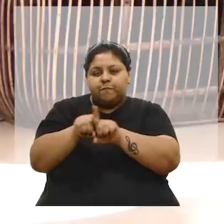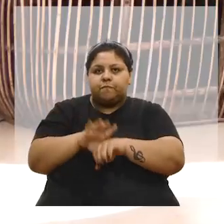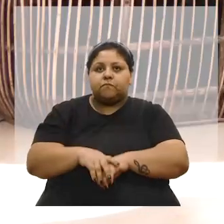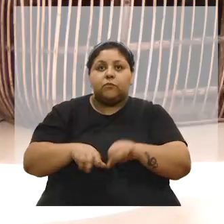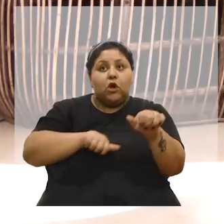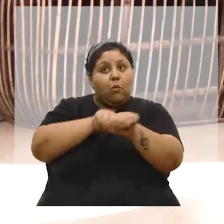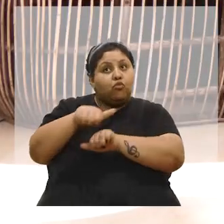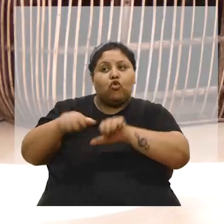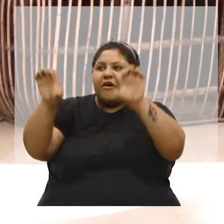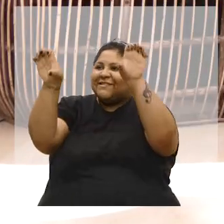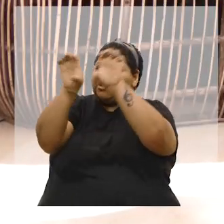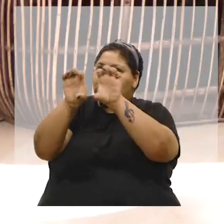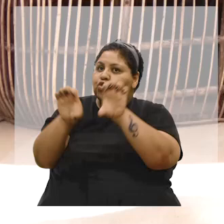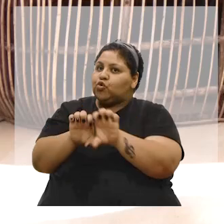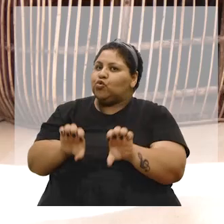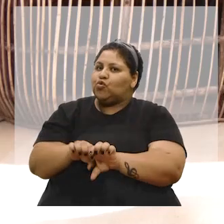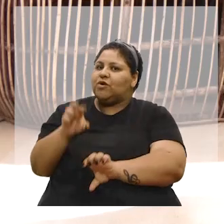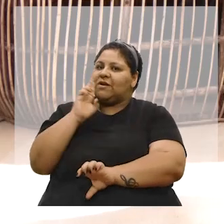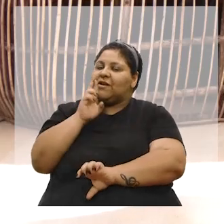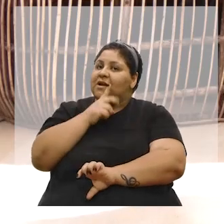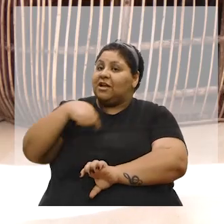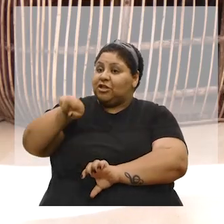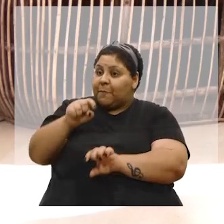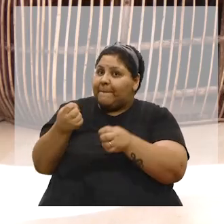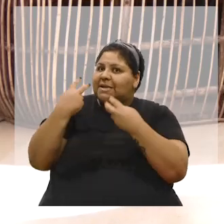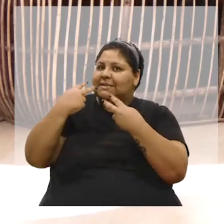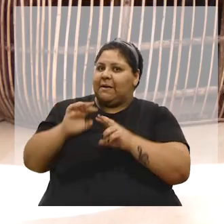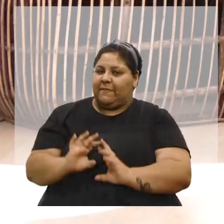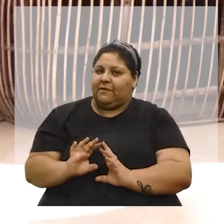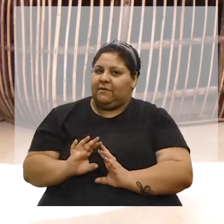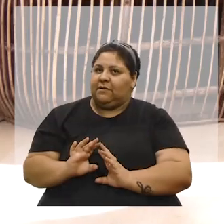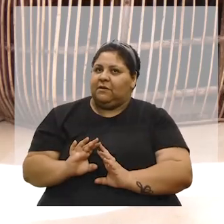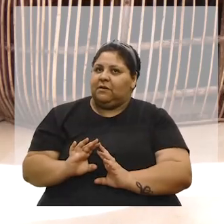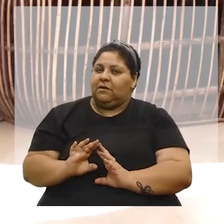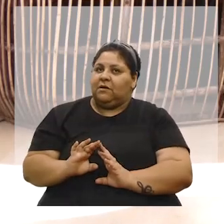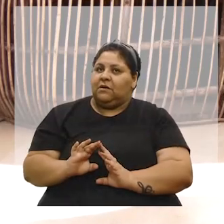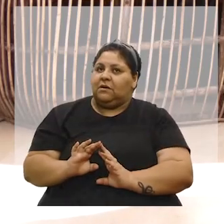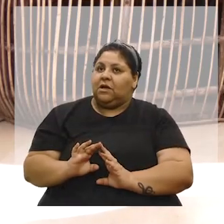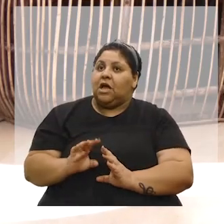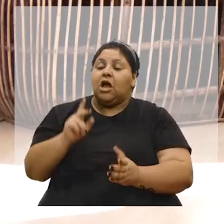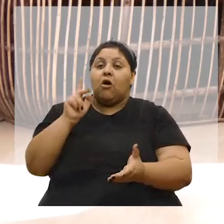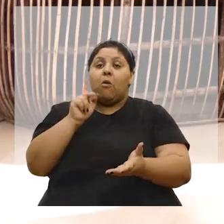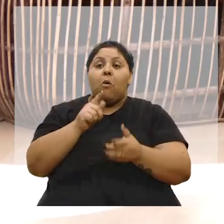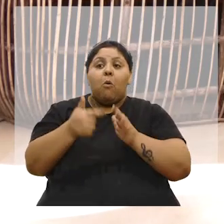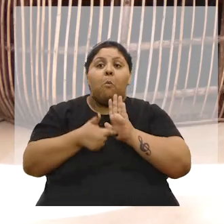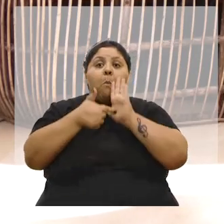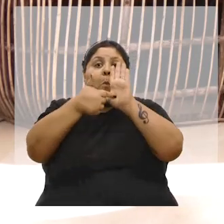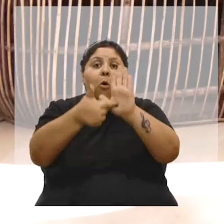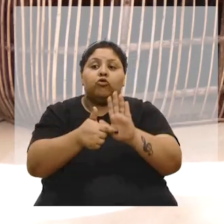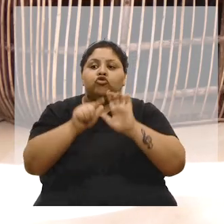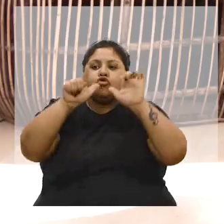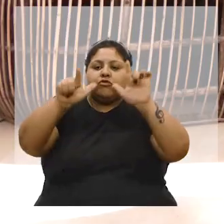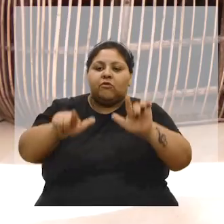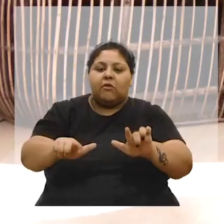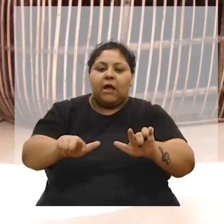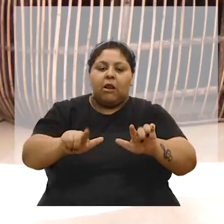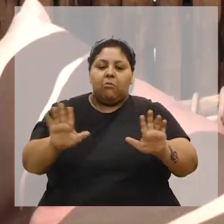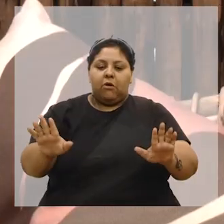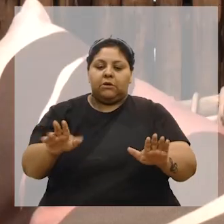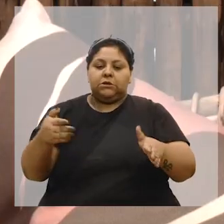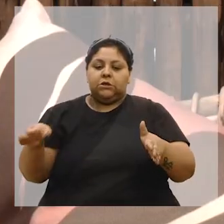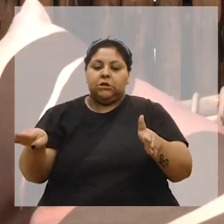as estruturas físicas dos restaurantes, mudou, né? A gente percebe nitidamente isso, né? Está proporcionando exatamente isso, um lugar que tu possa